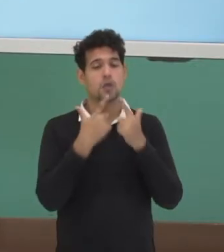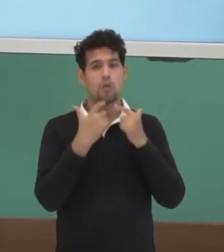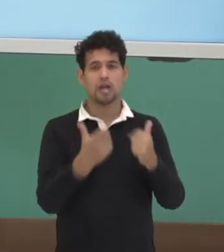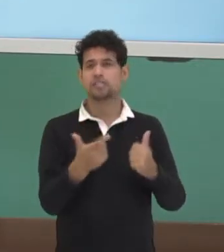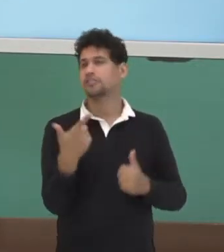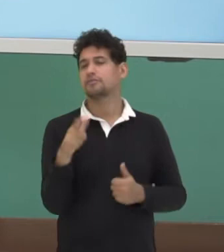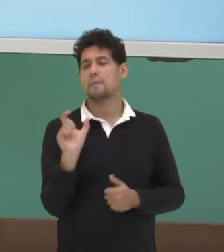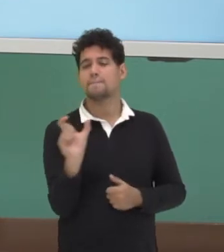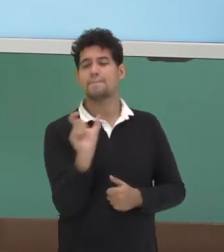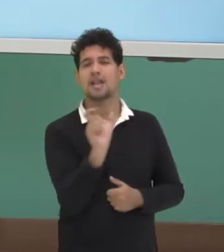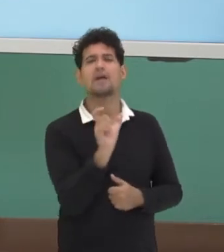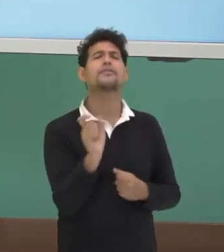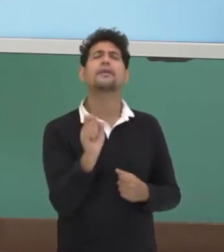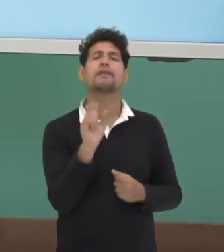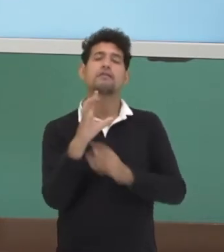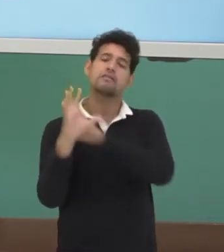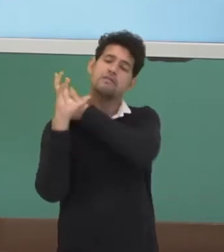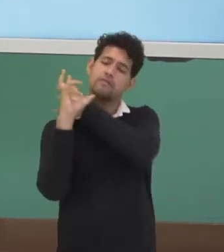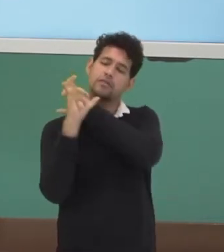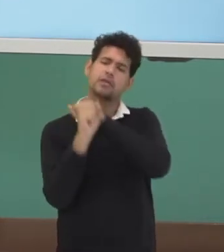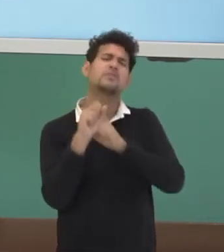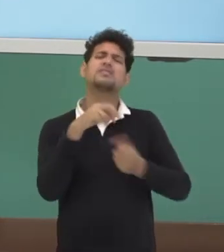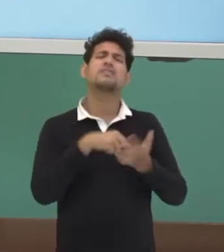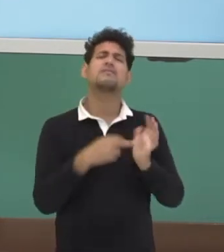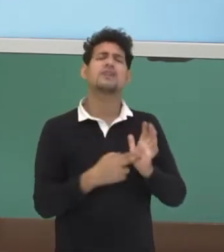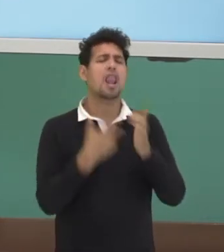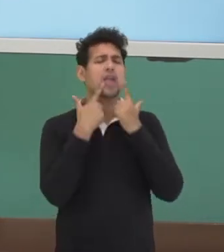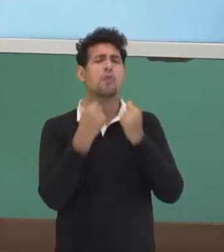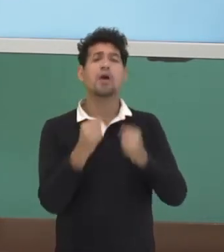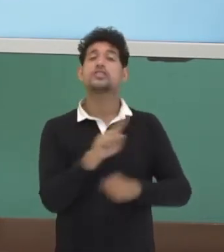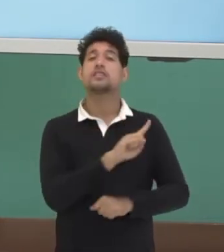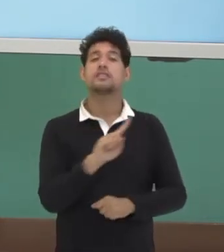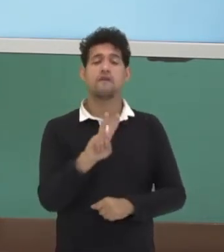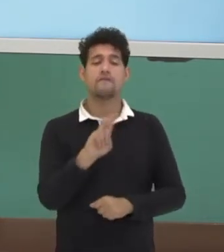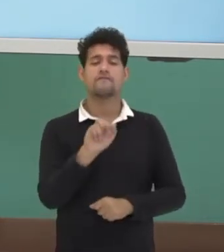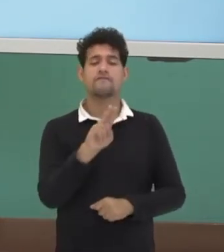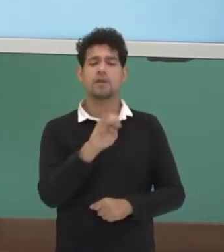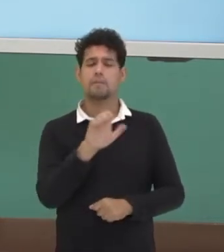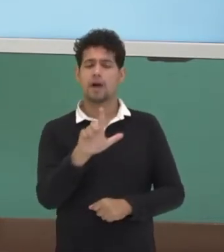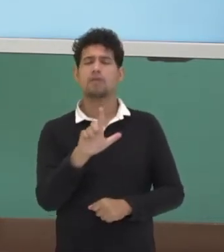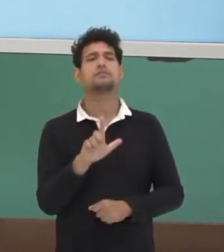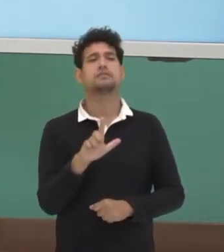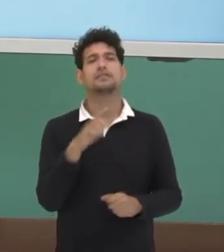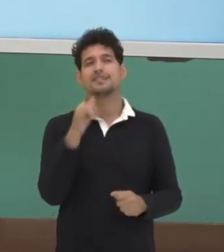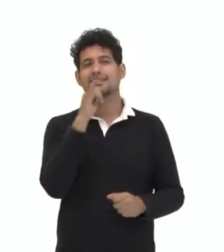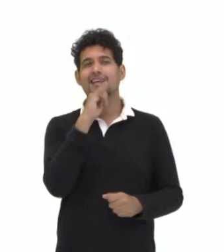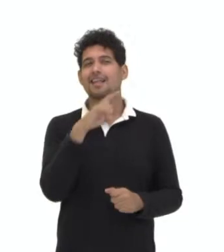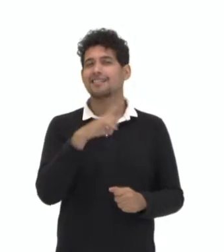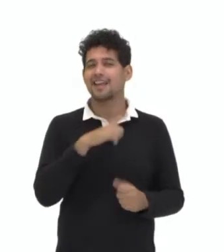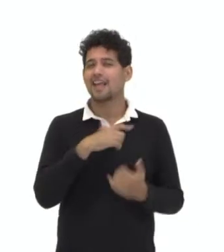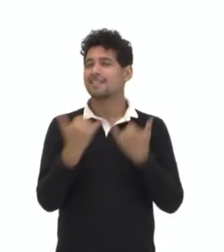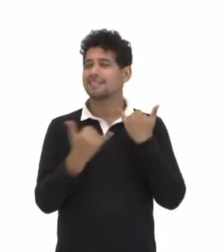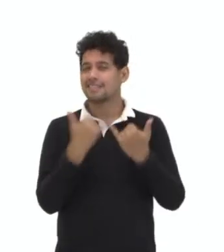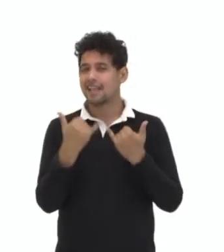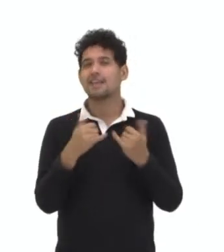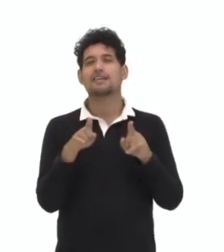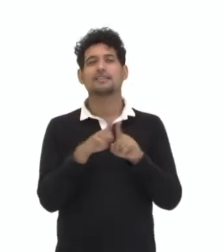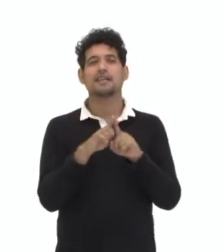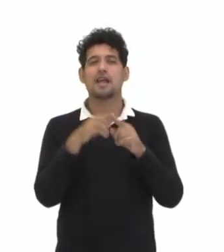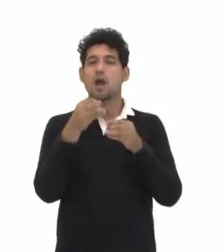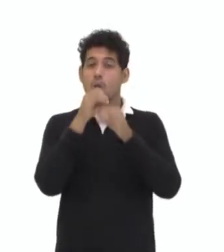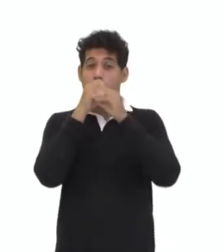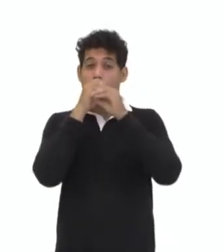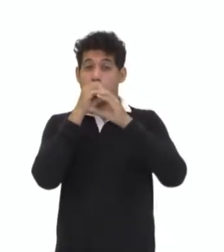né? Retomando o que é a linguagem não verbal. Eu tenho o ursinho, o carro, no outro eu tenho a bexiga,